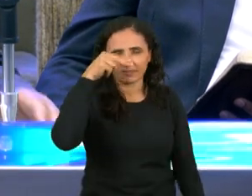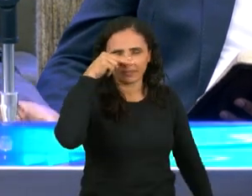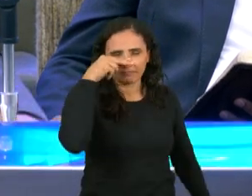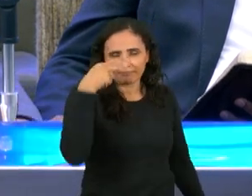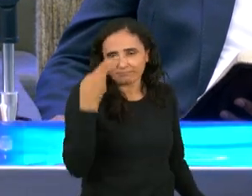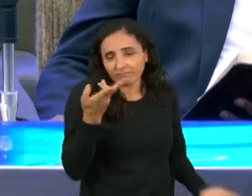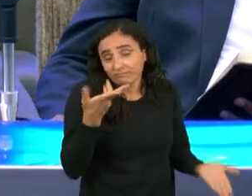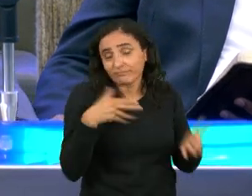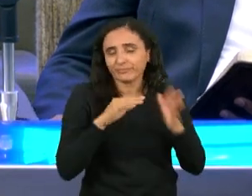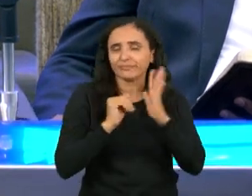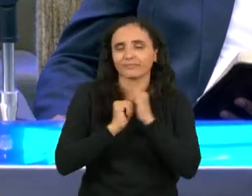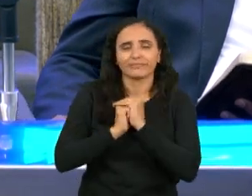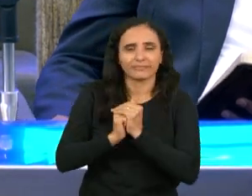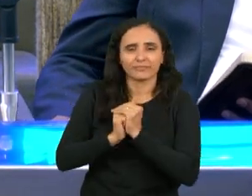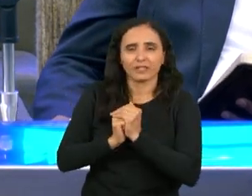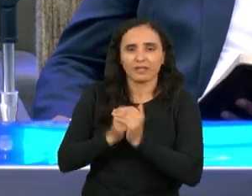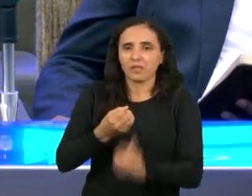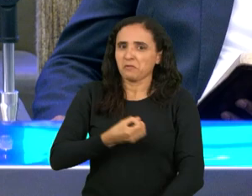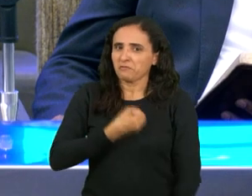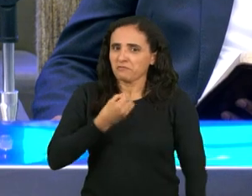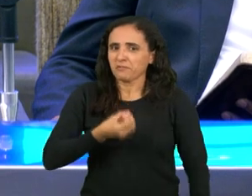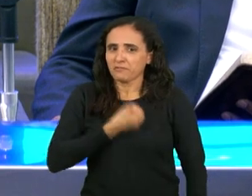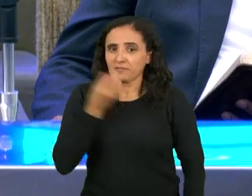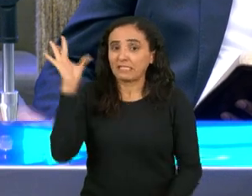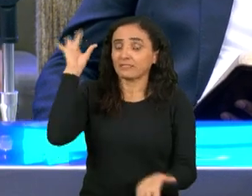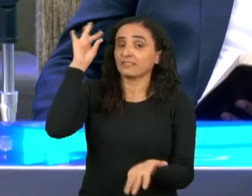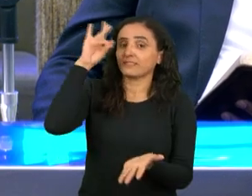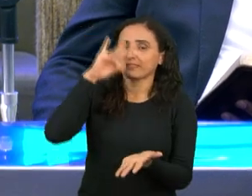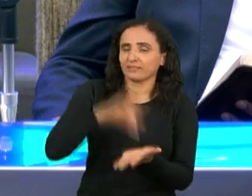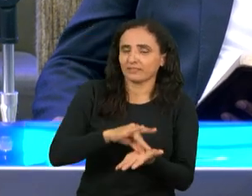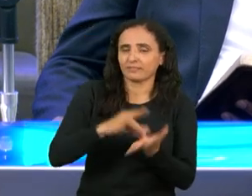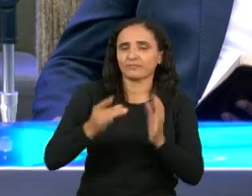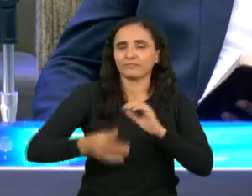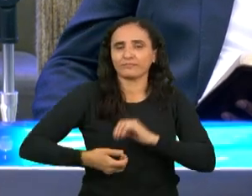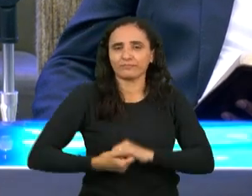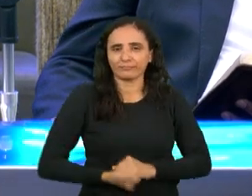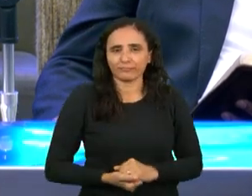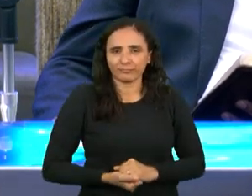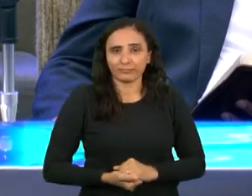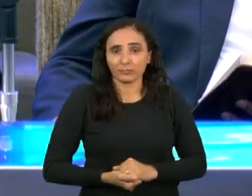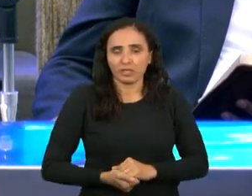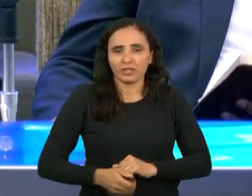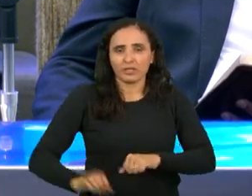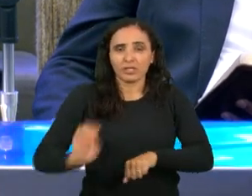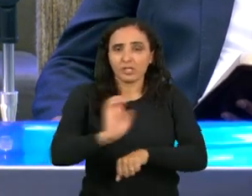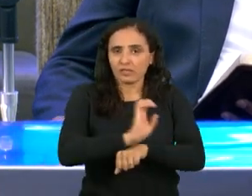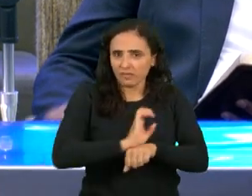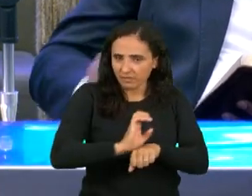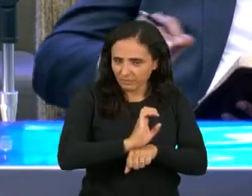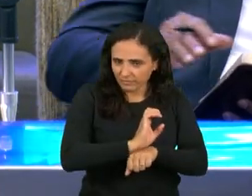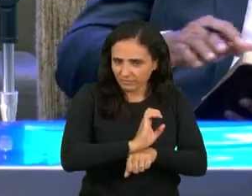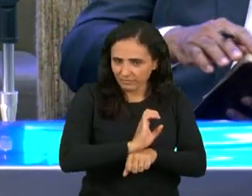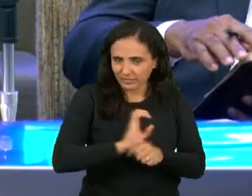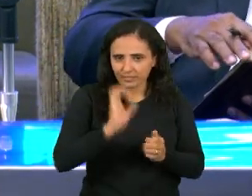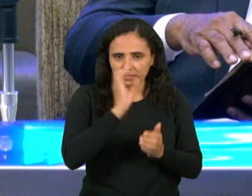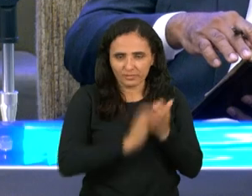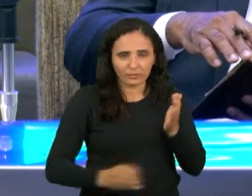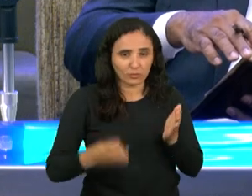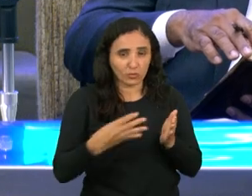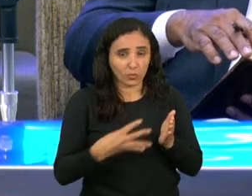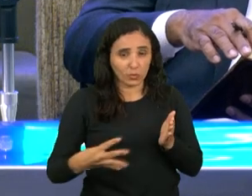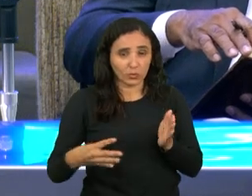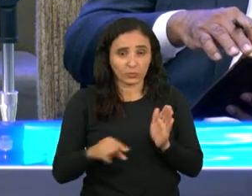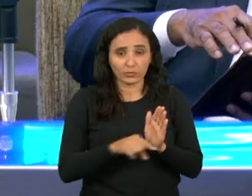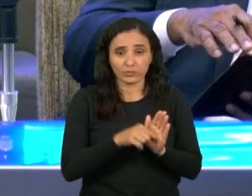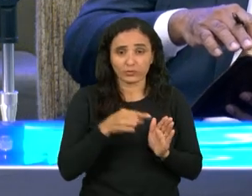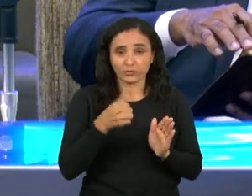Amém irmãos e ver diferença em você no Capítulo 4 de Efésios Versículo 17